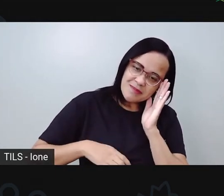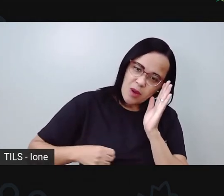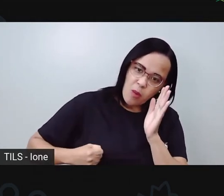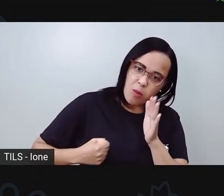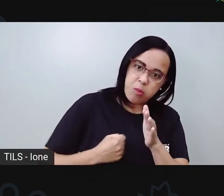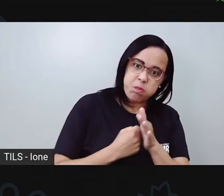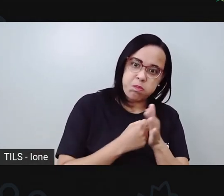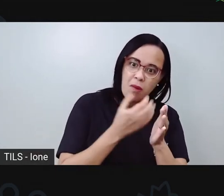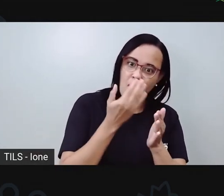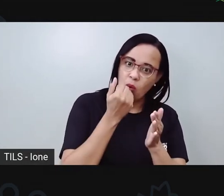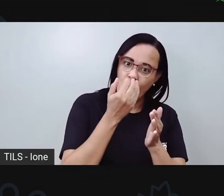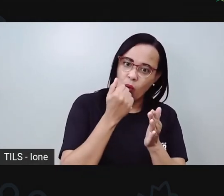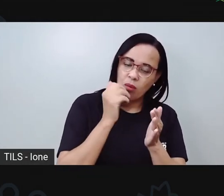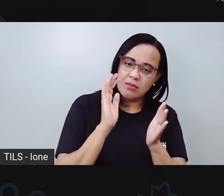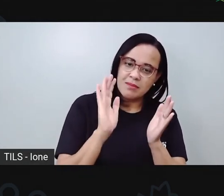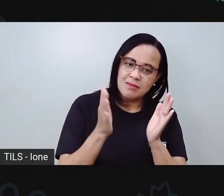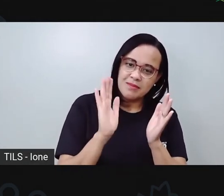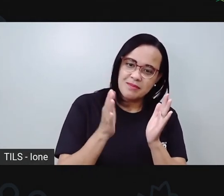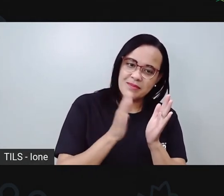cheia